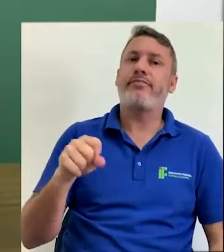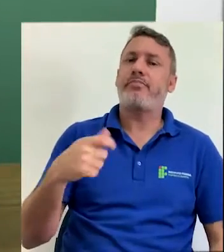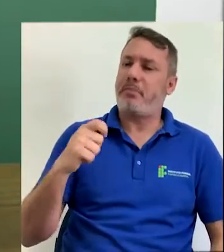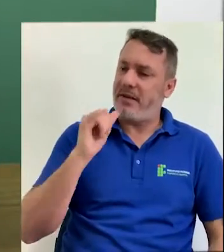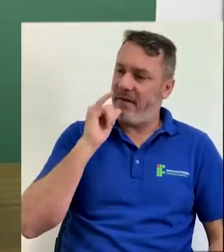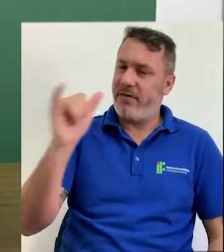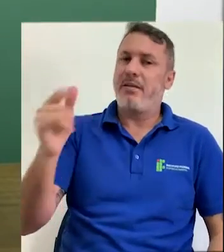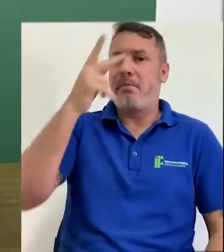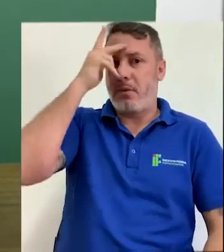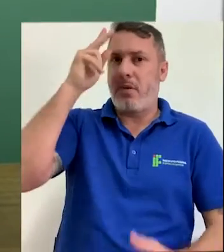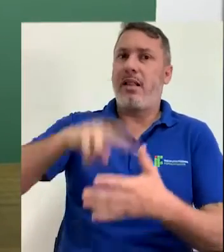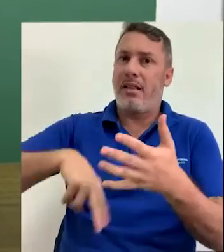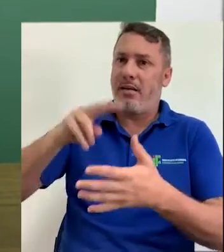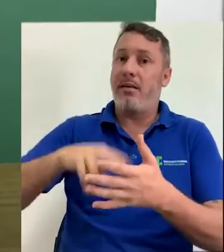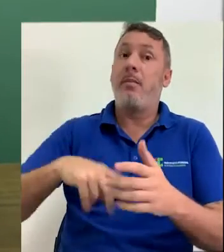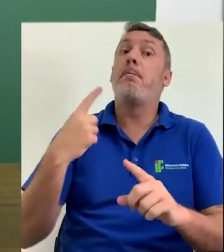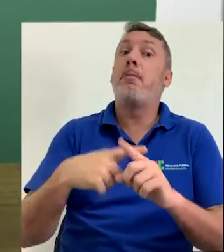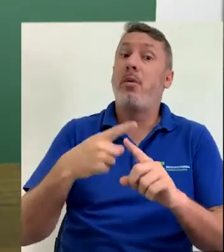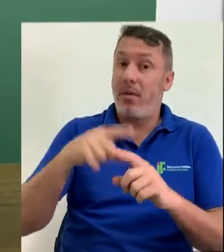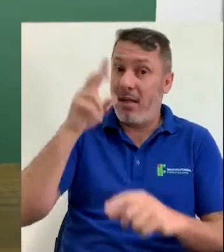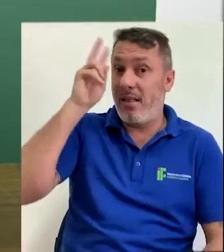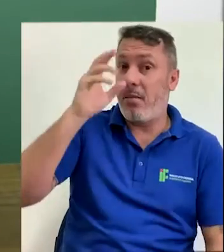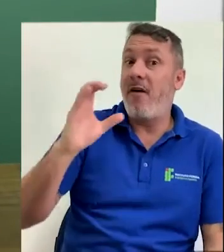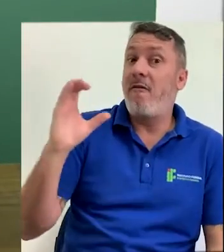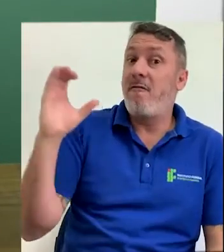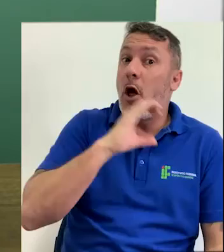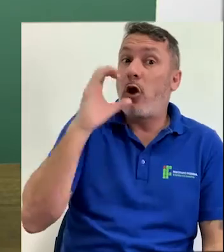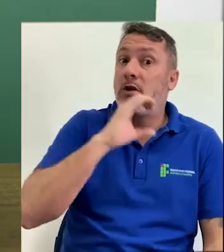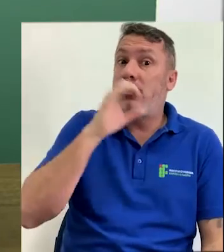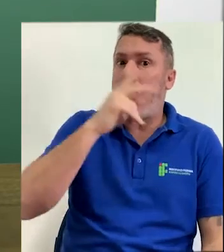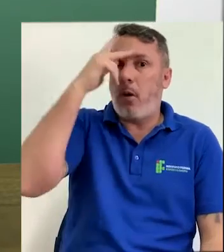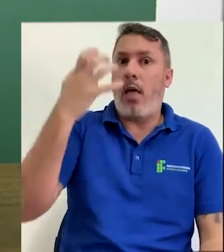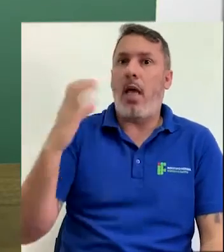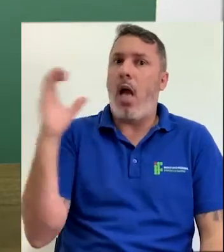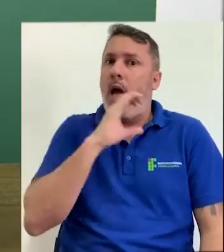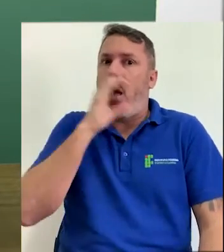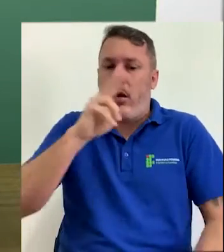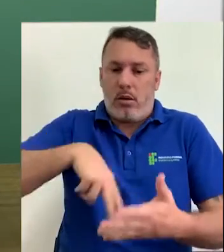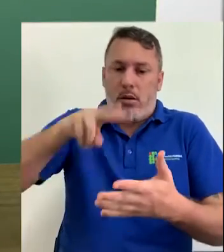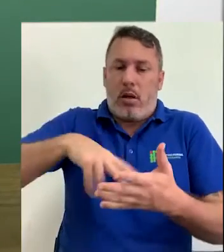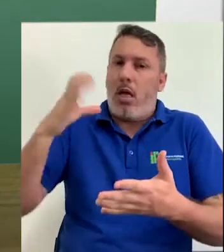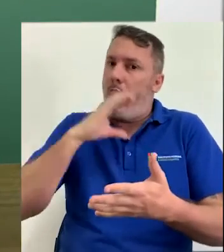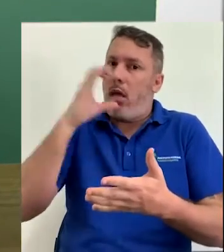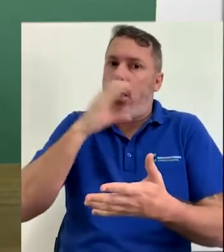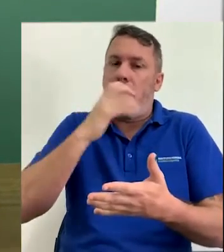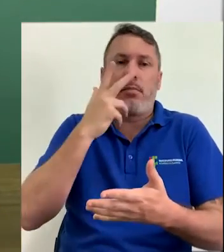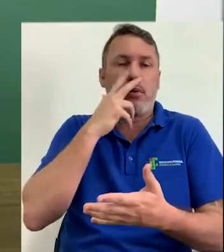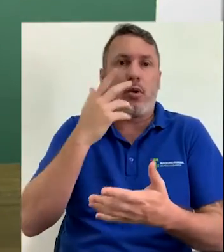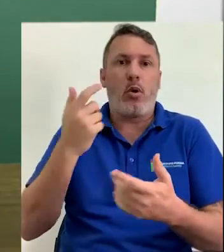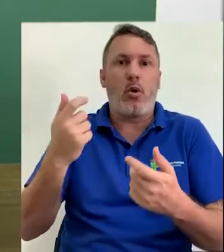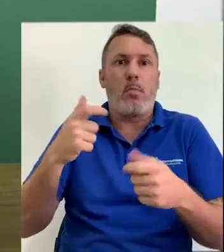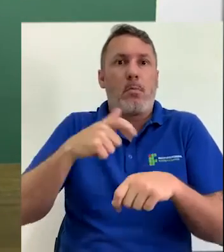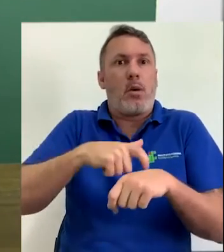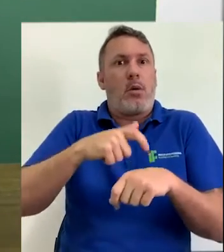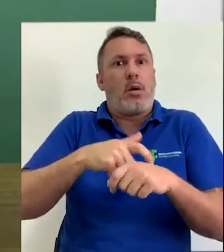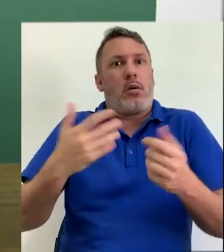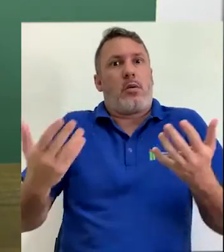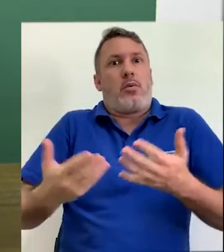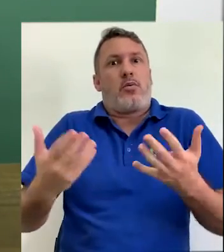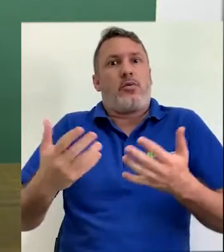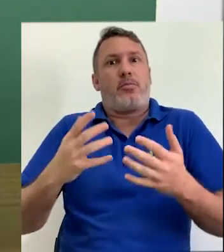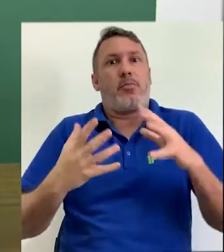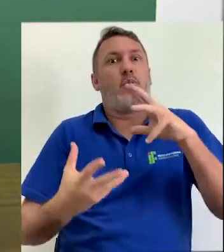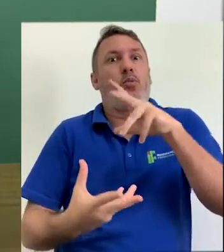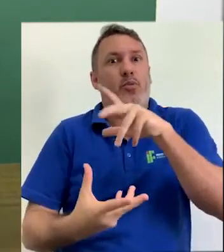Atualmente sim, porque a palavra velocidade e rapidez ganhou muita força no momento que nós